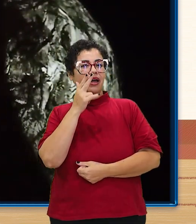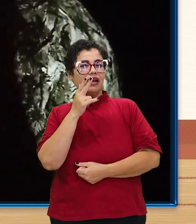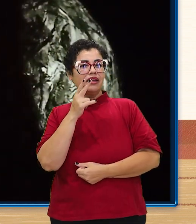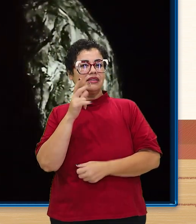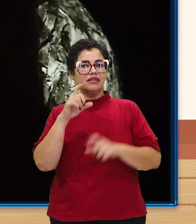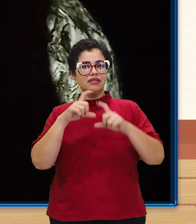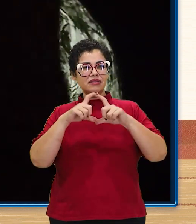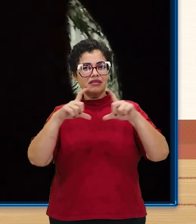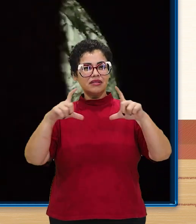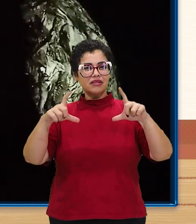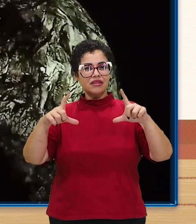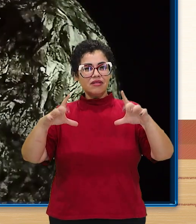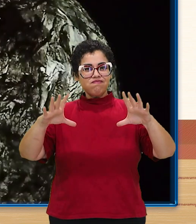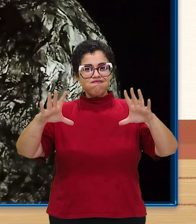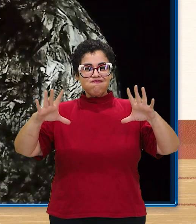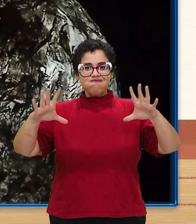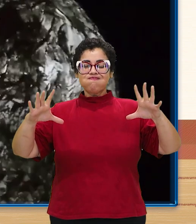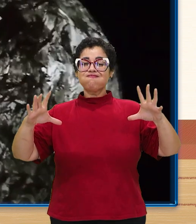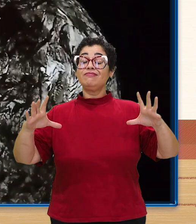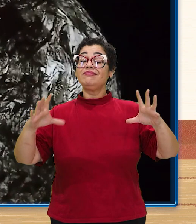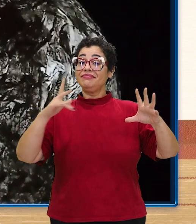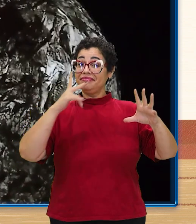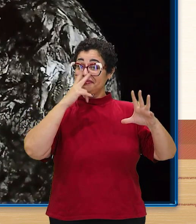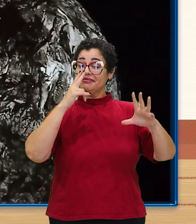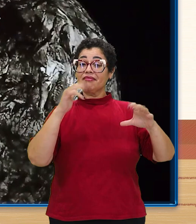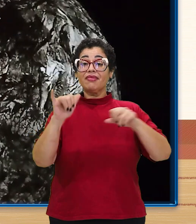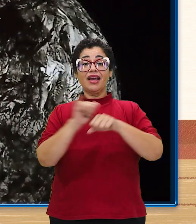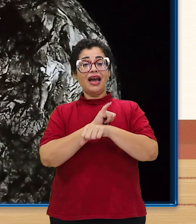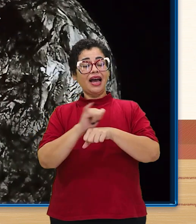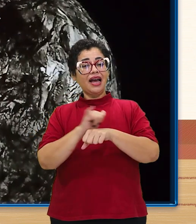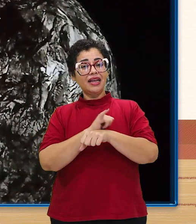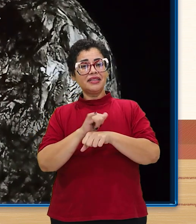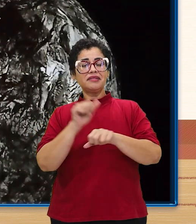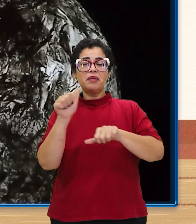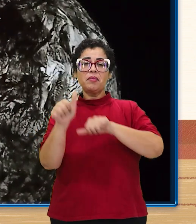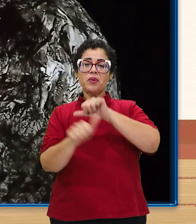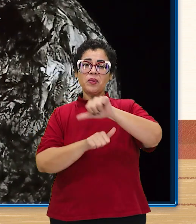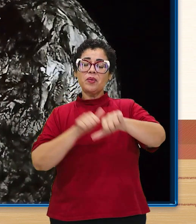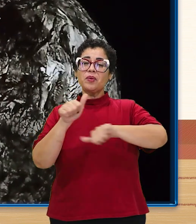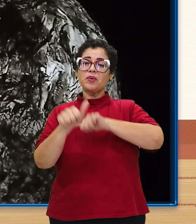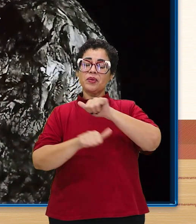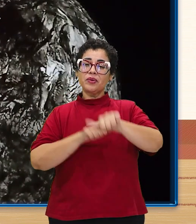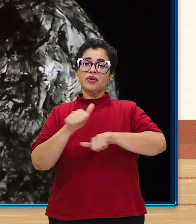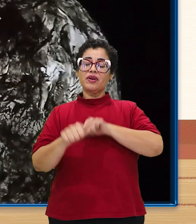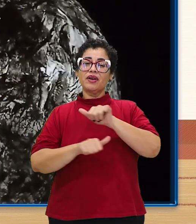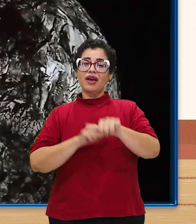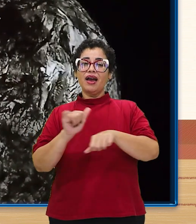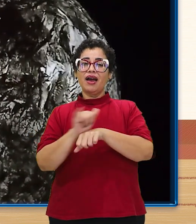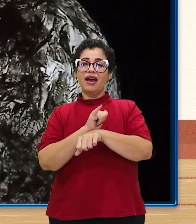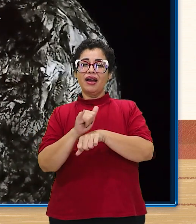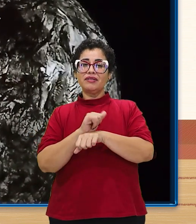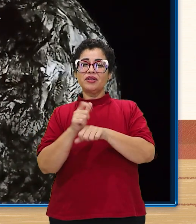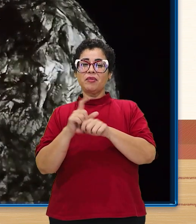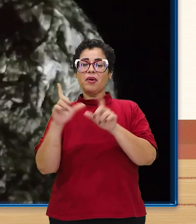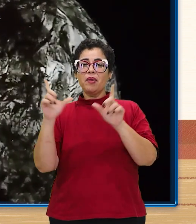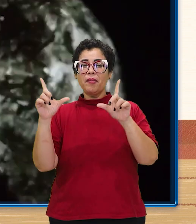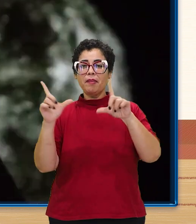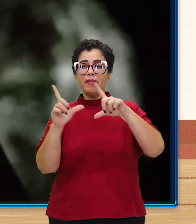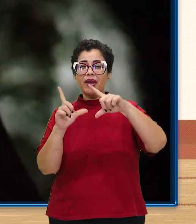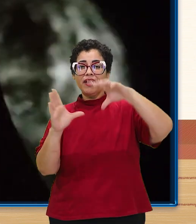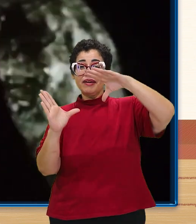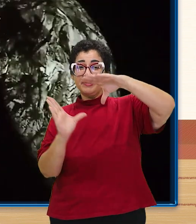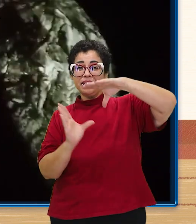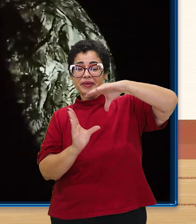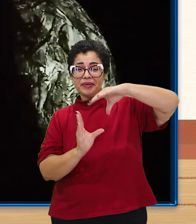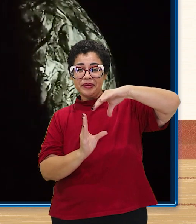está bem cheia e às vezes ela vai mudando. Às vezes um pouco menor, um